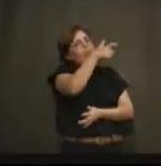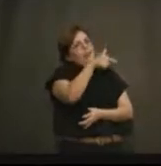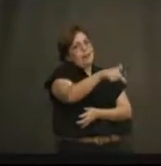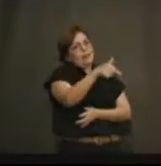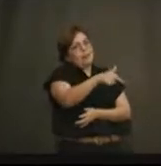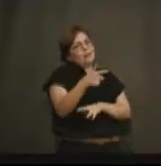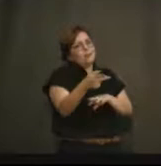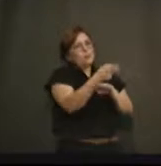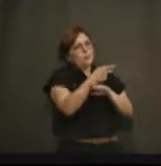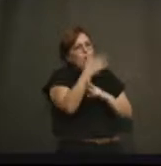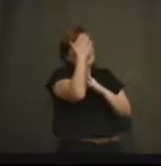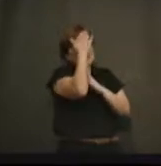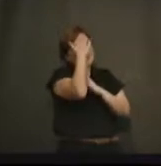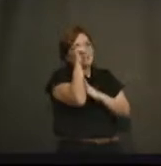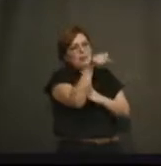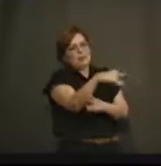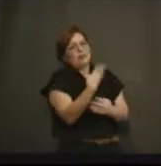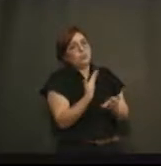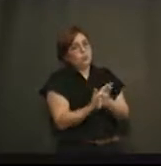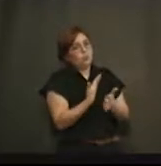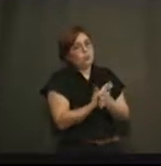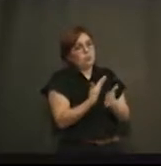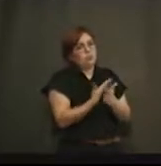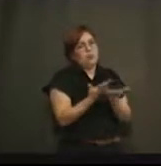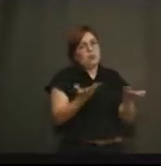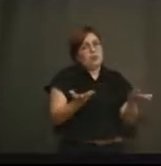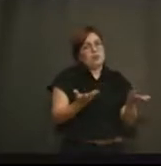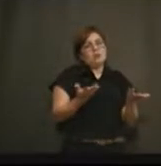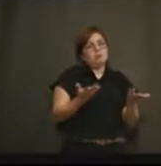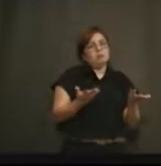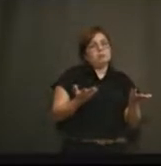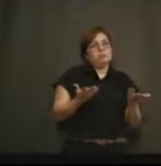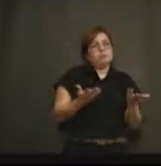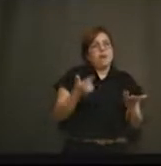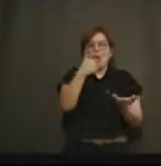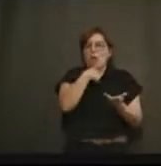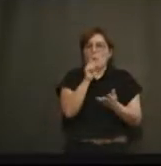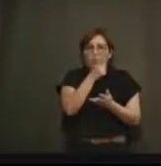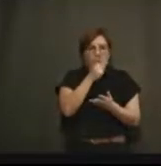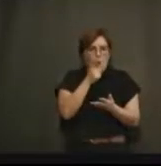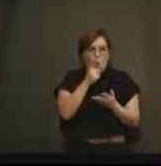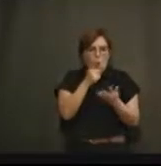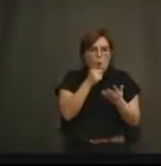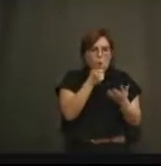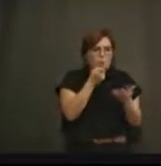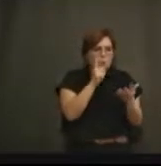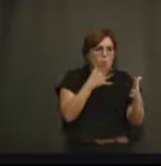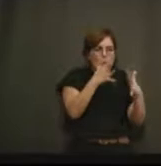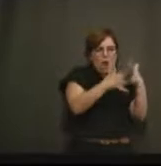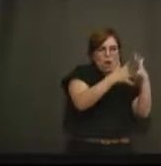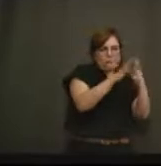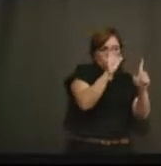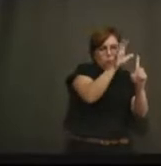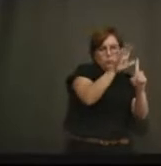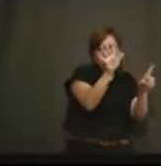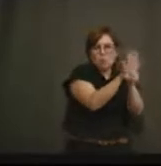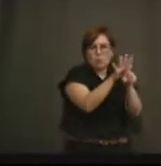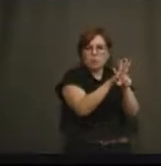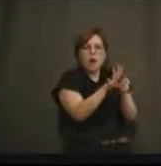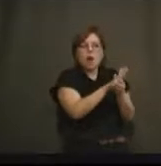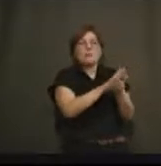não intervir, a menos que eles me perguntem, mas eu me interesso, acompanho, e há coisas que me tiram do